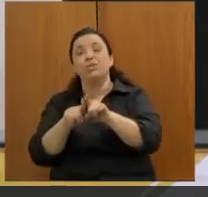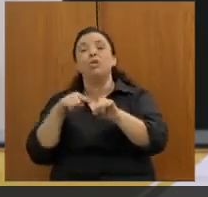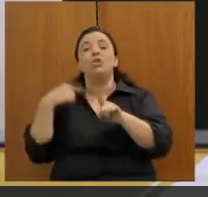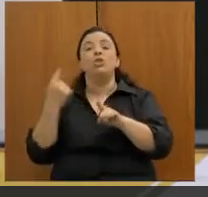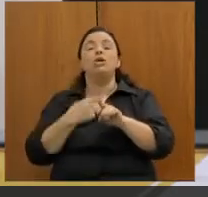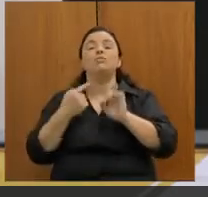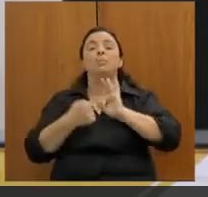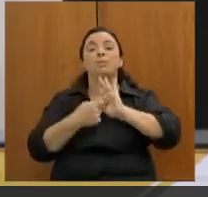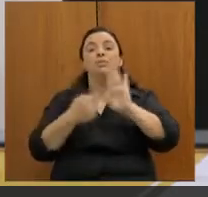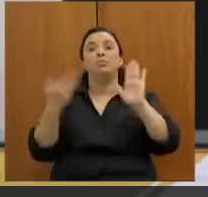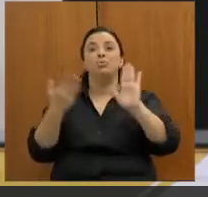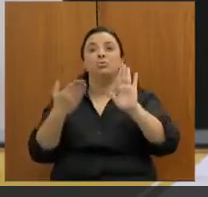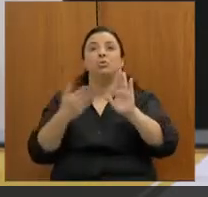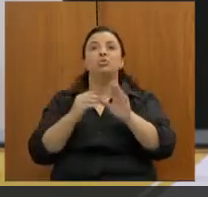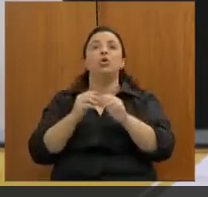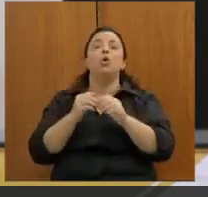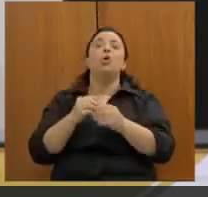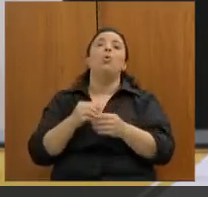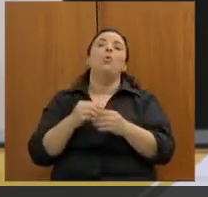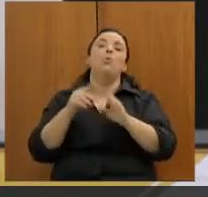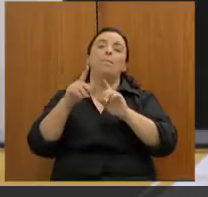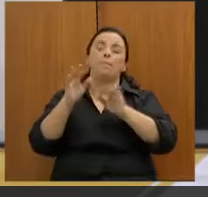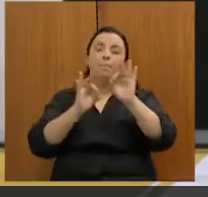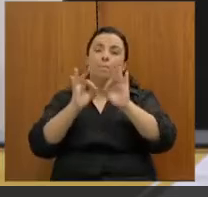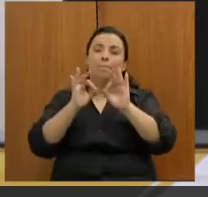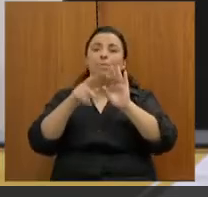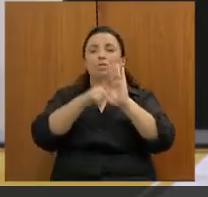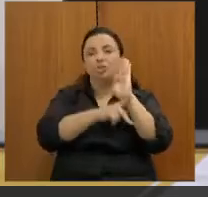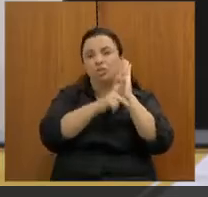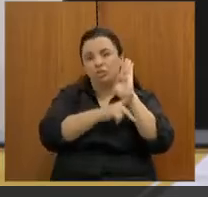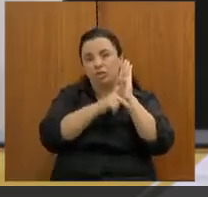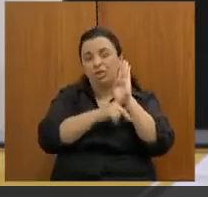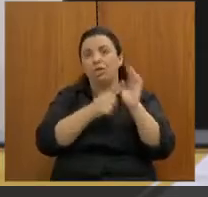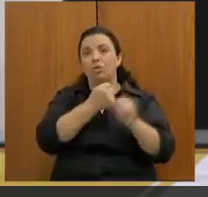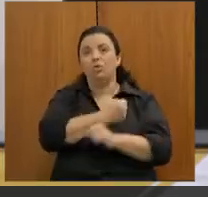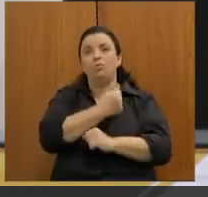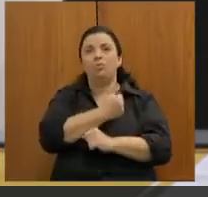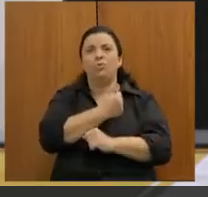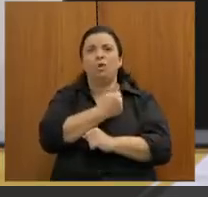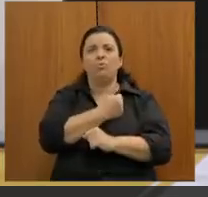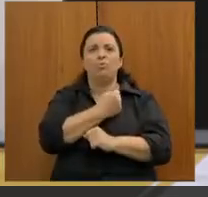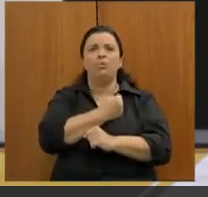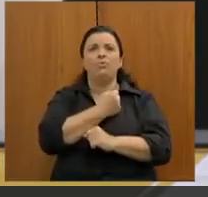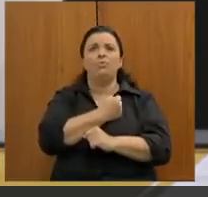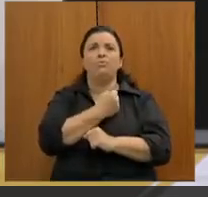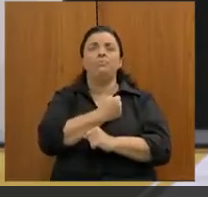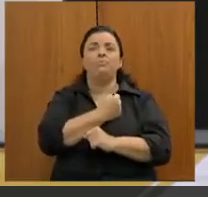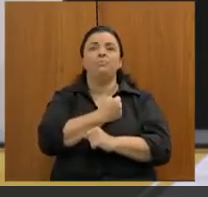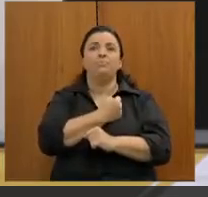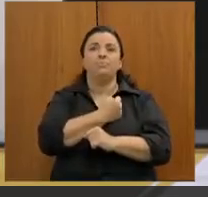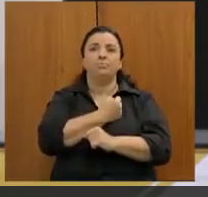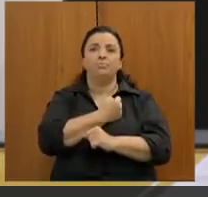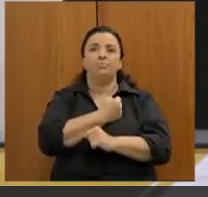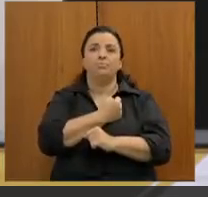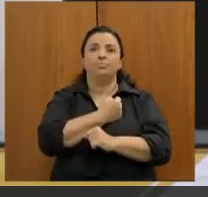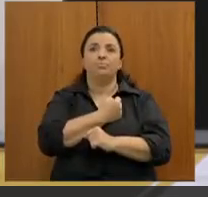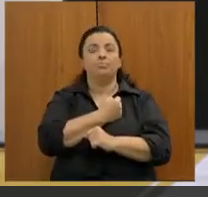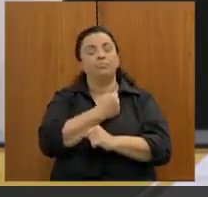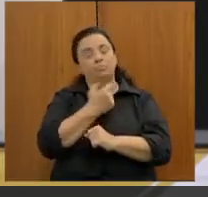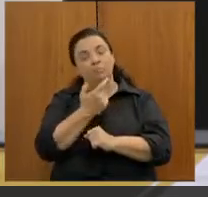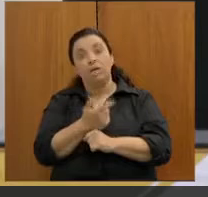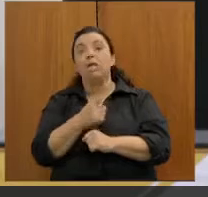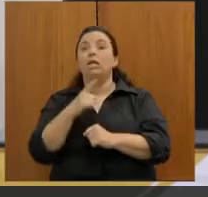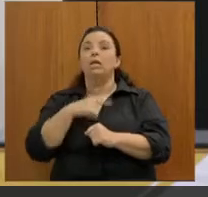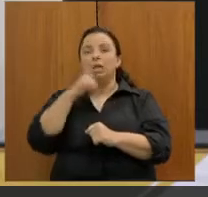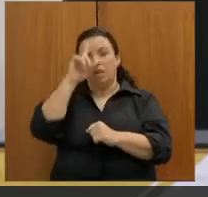projeto de lei nº 2.957 de 2021 que cria a semana de prevenção e enfrentamento